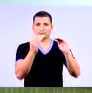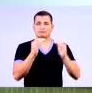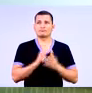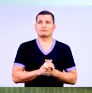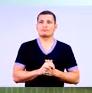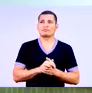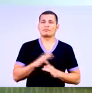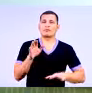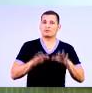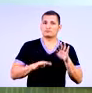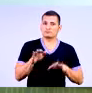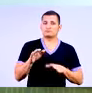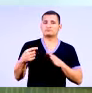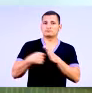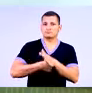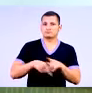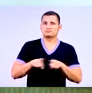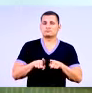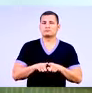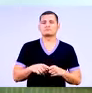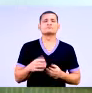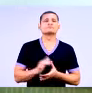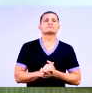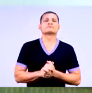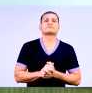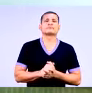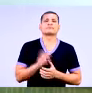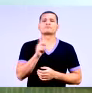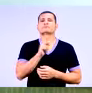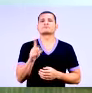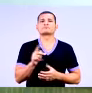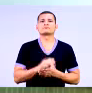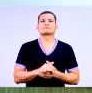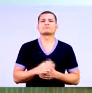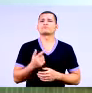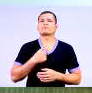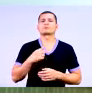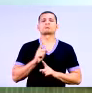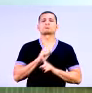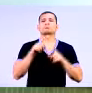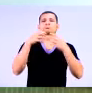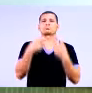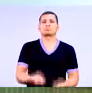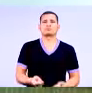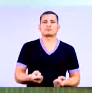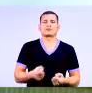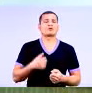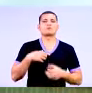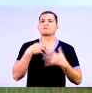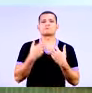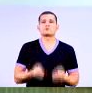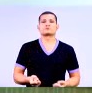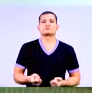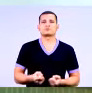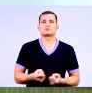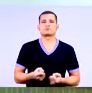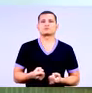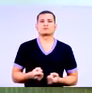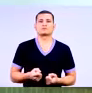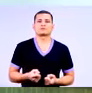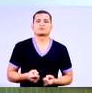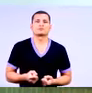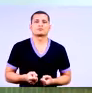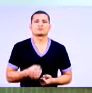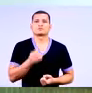vezes me perguntam também assim, ai, professora, mas eu não aceito, me falam, não me perguntam, eu não aceito,